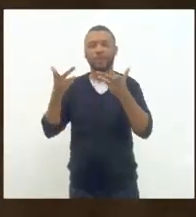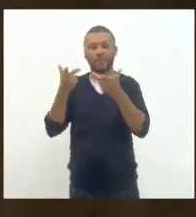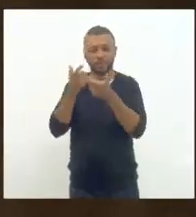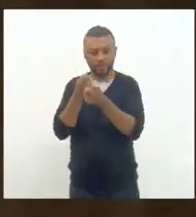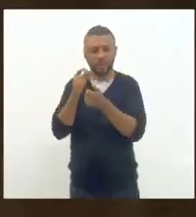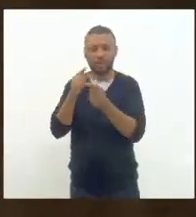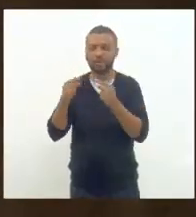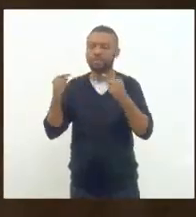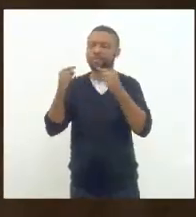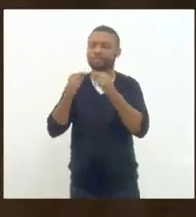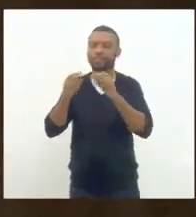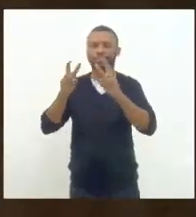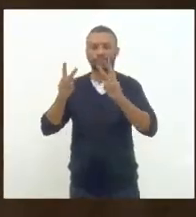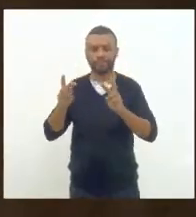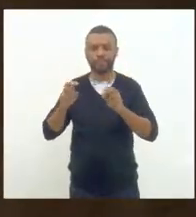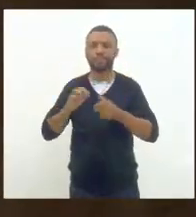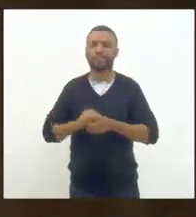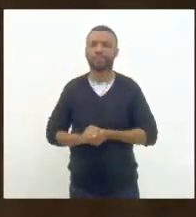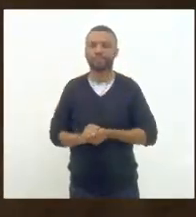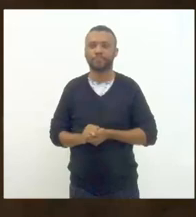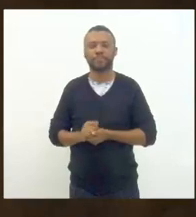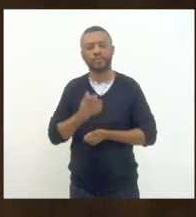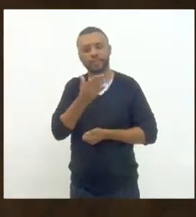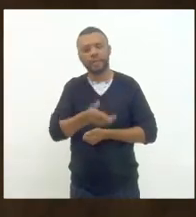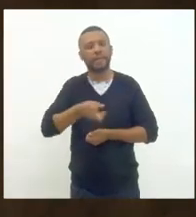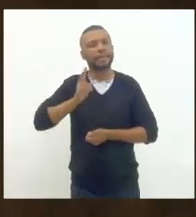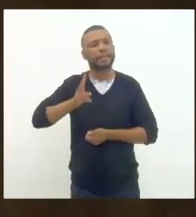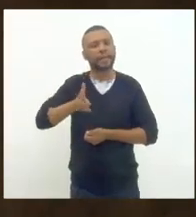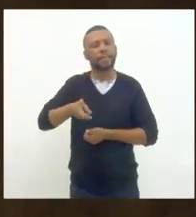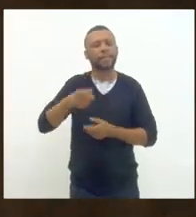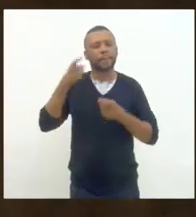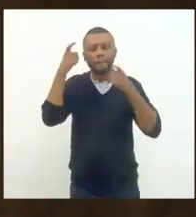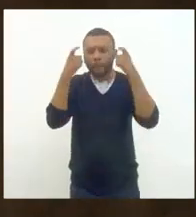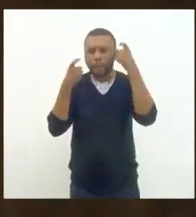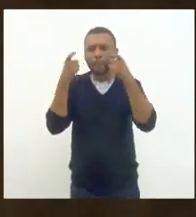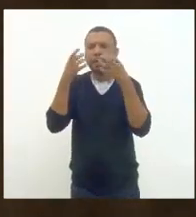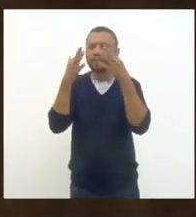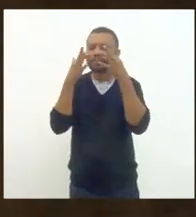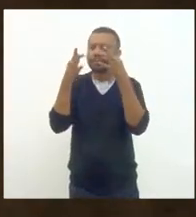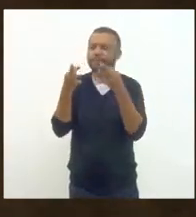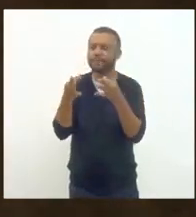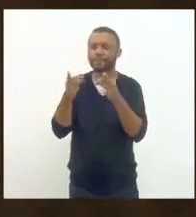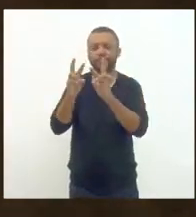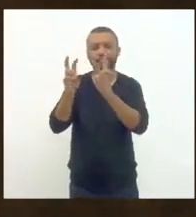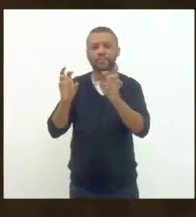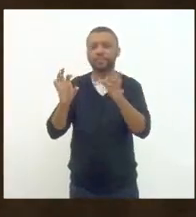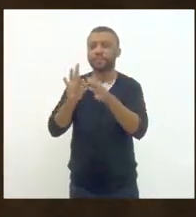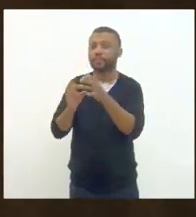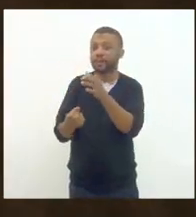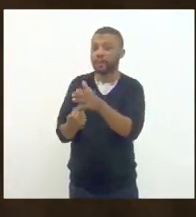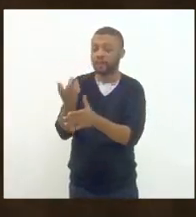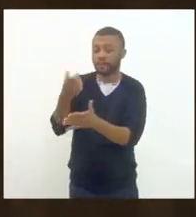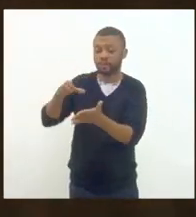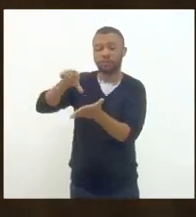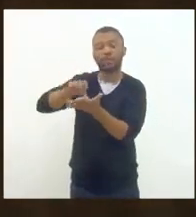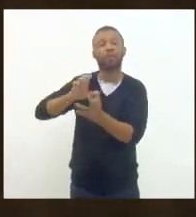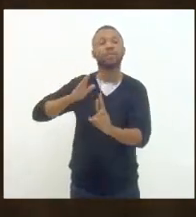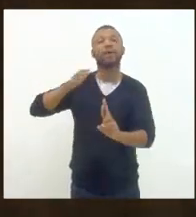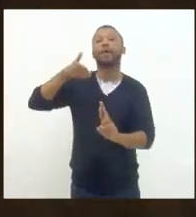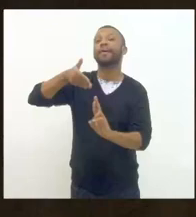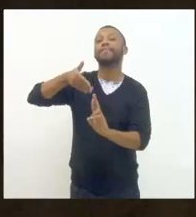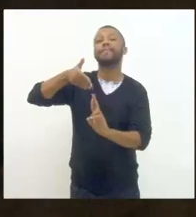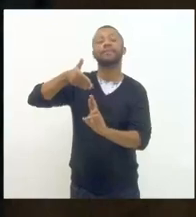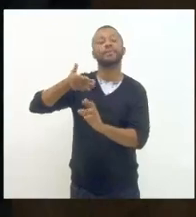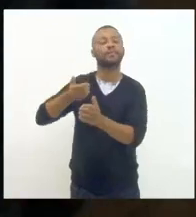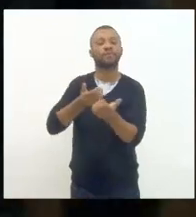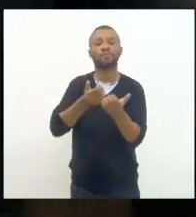já dito aqui. Vossa Excelência é sempre muito preocupada com esse tema. Para a implementação dos Centros de Referência da Juventude no âmbito